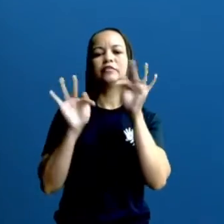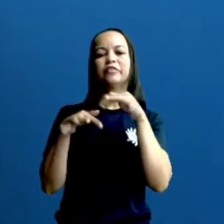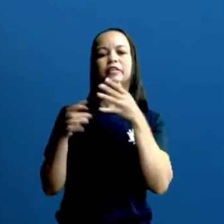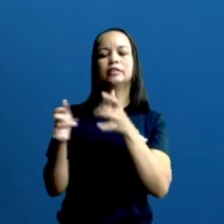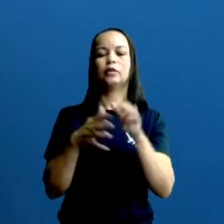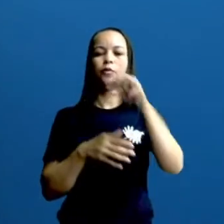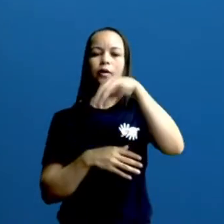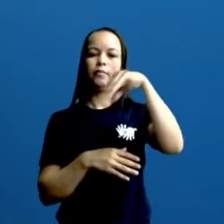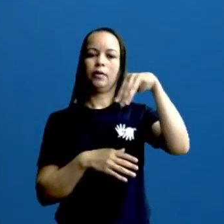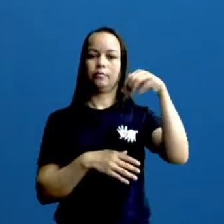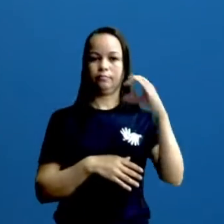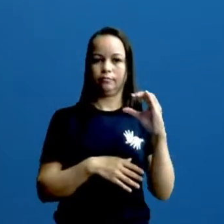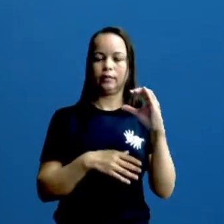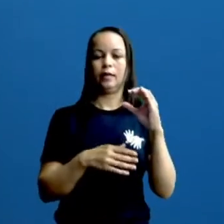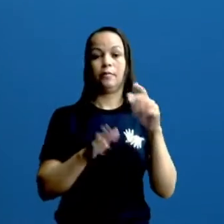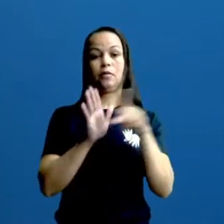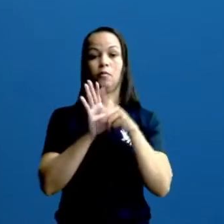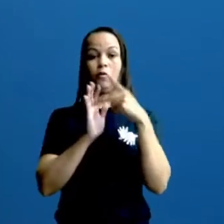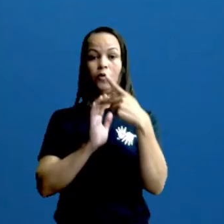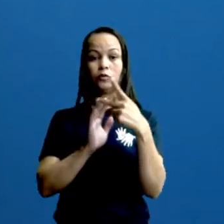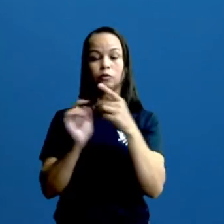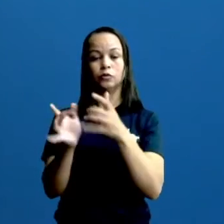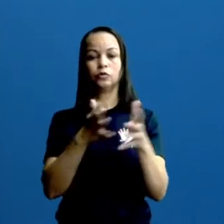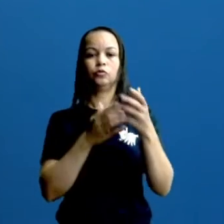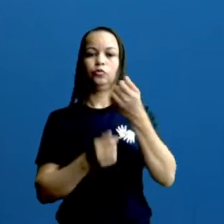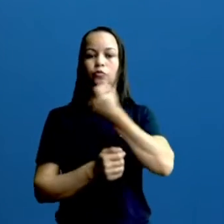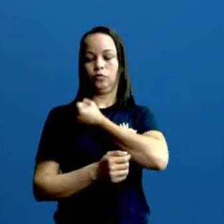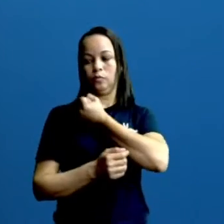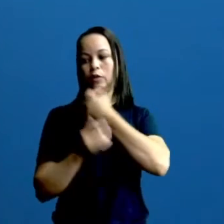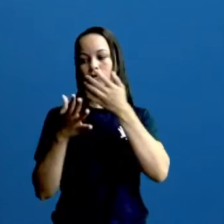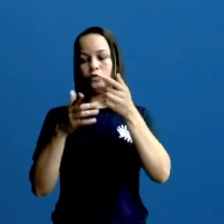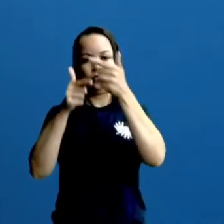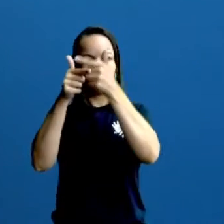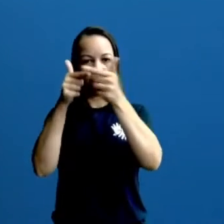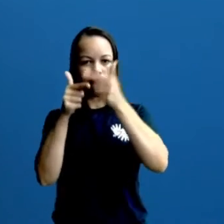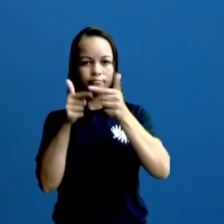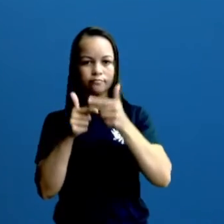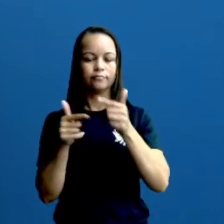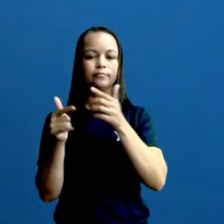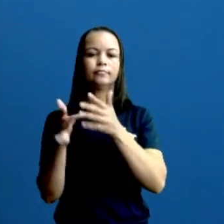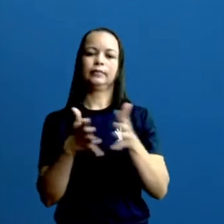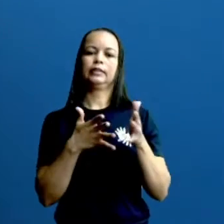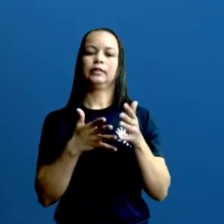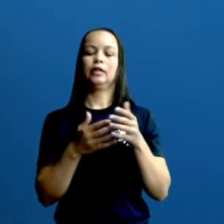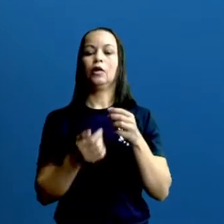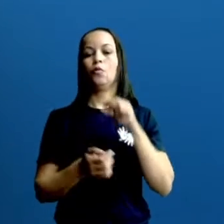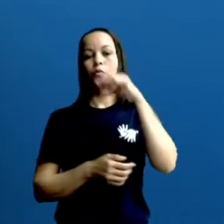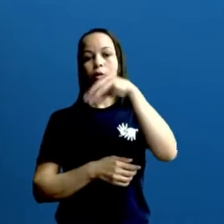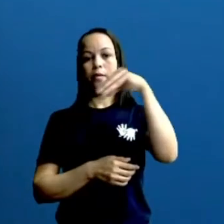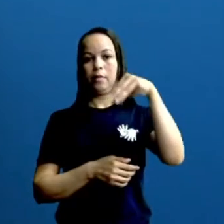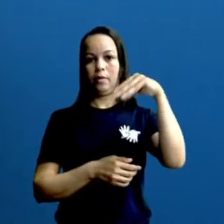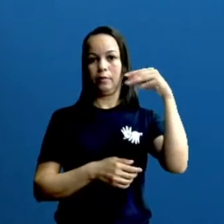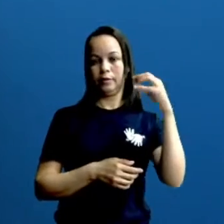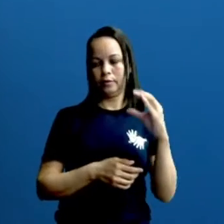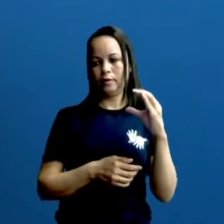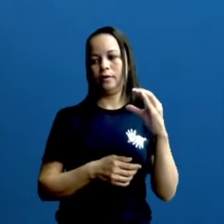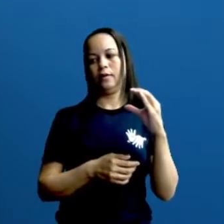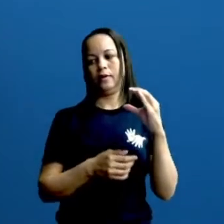o MMC? Pelo produto desses números aqui, ó, desses divisores. Então, o